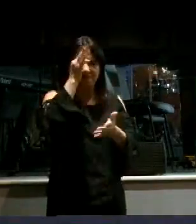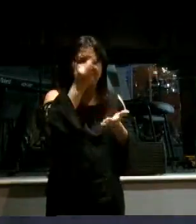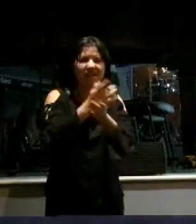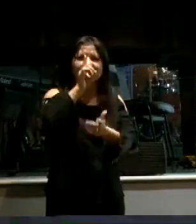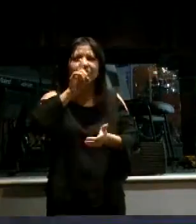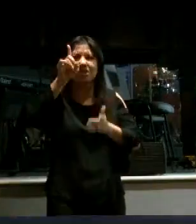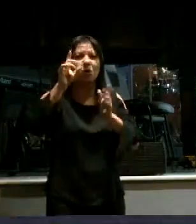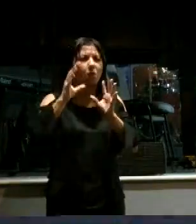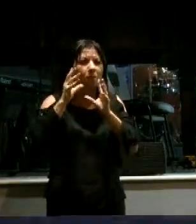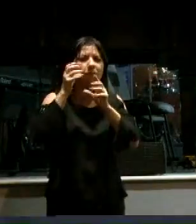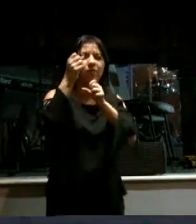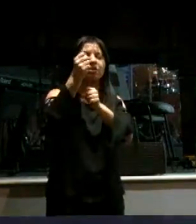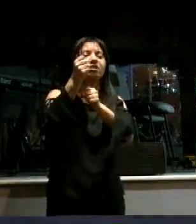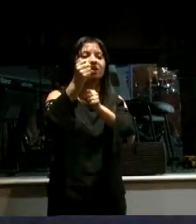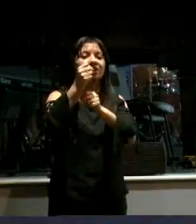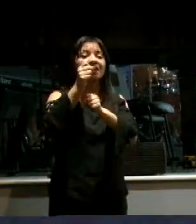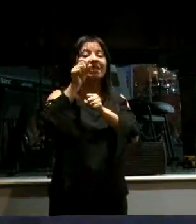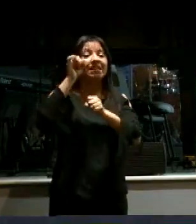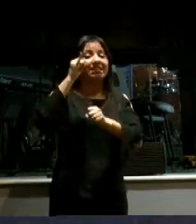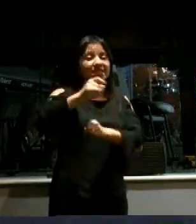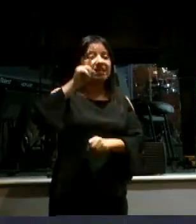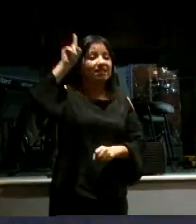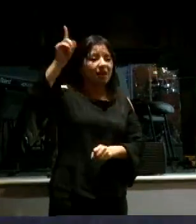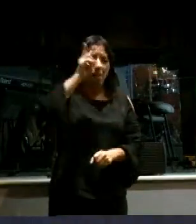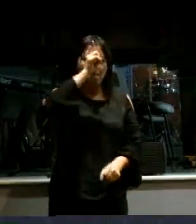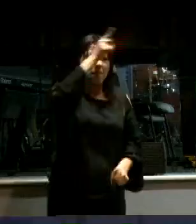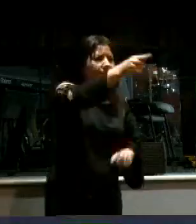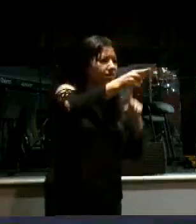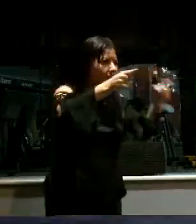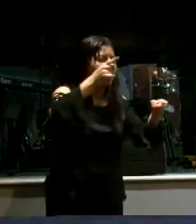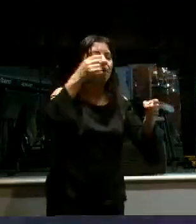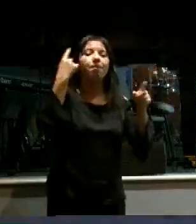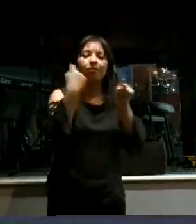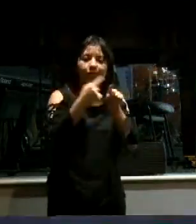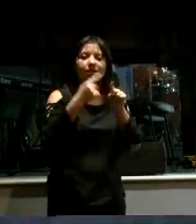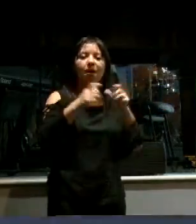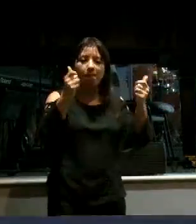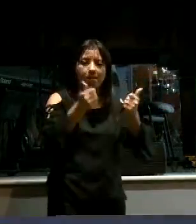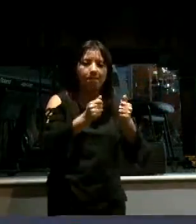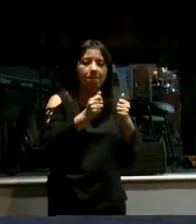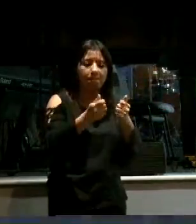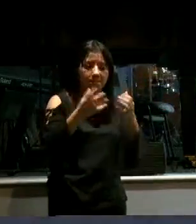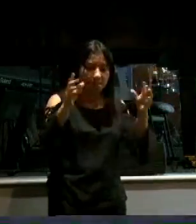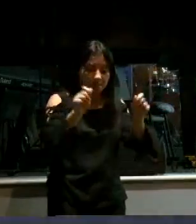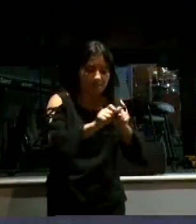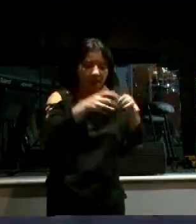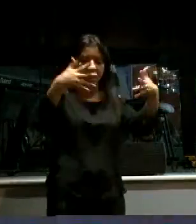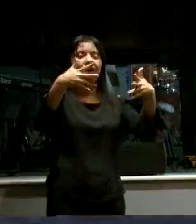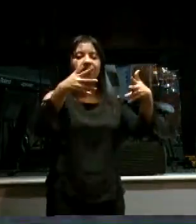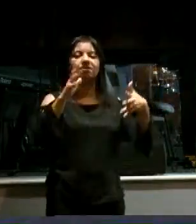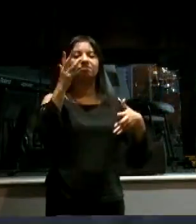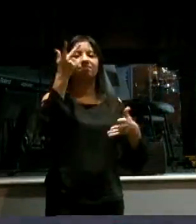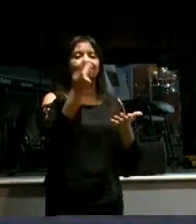Ele mandou, o milagre vai acontecer. Amém, irmãos?